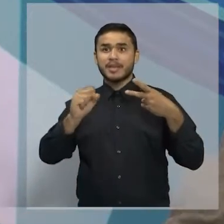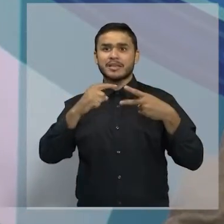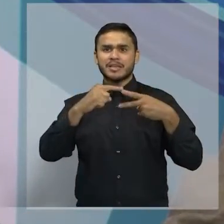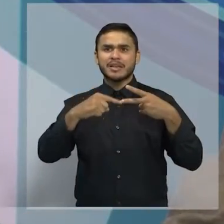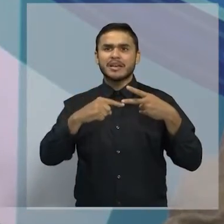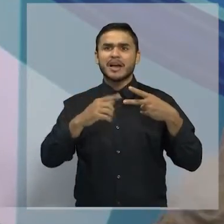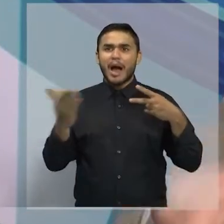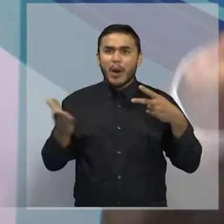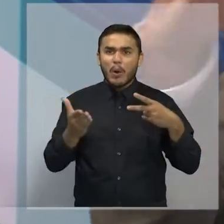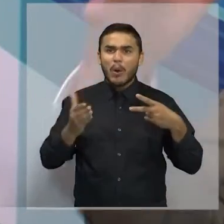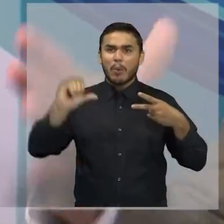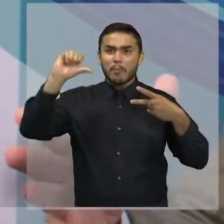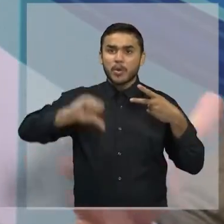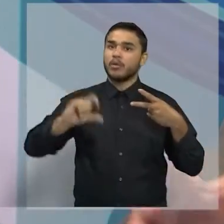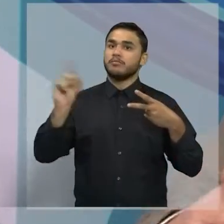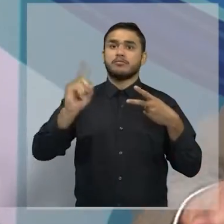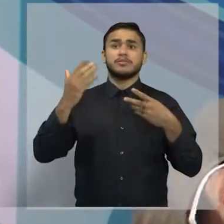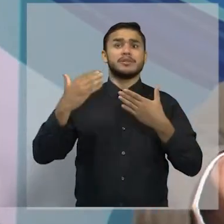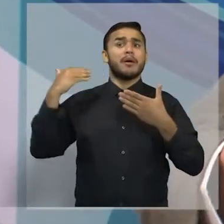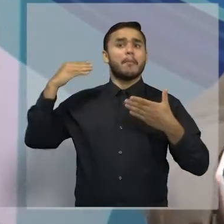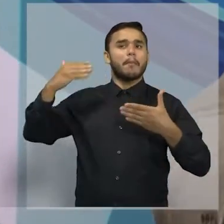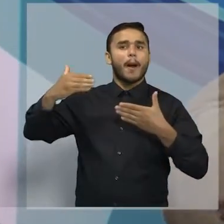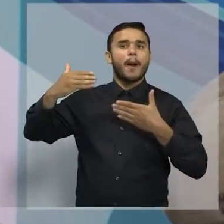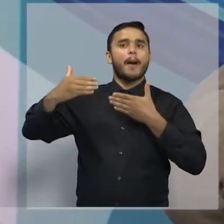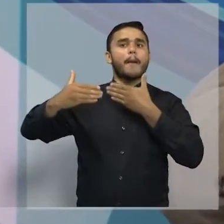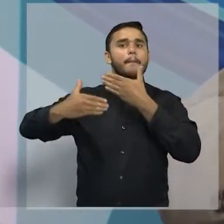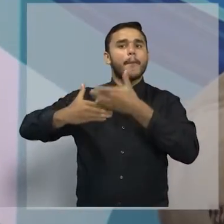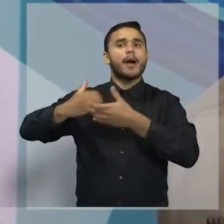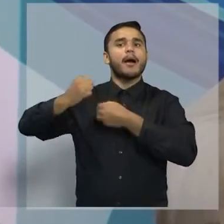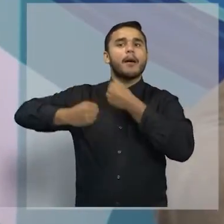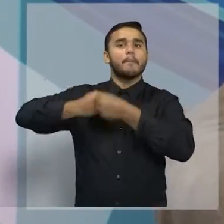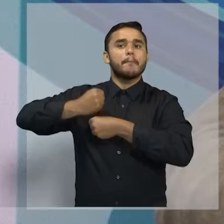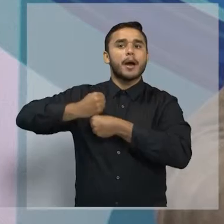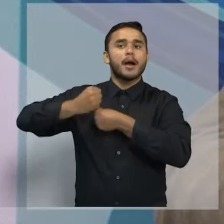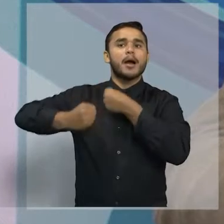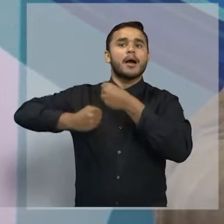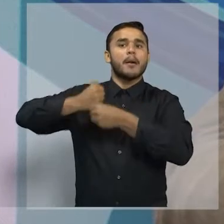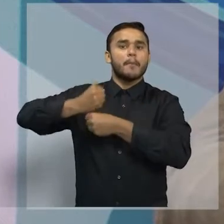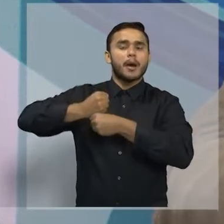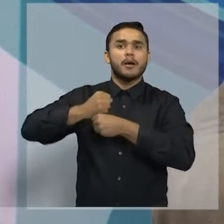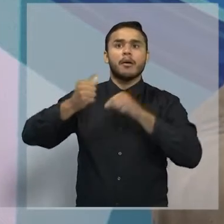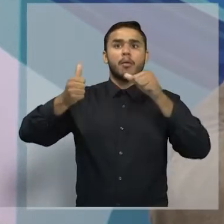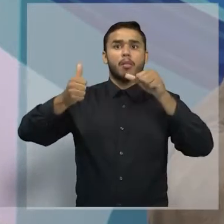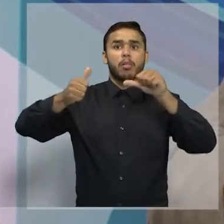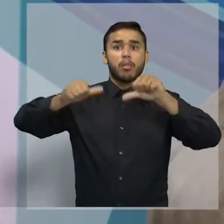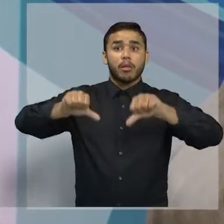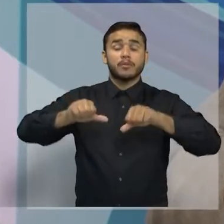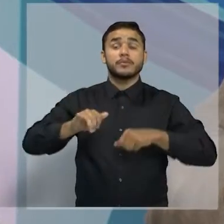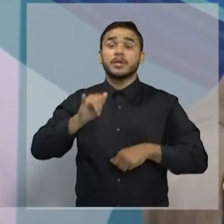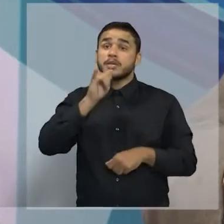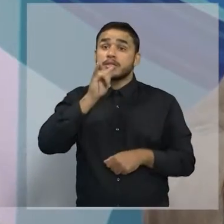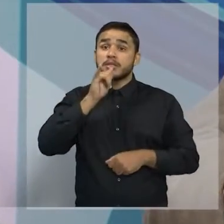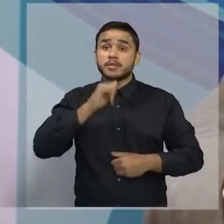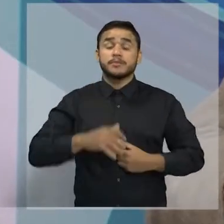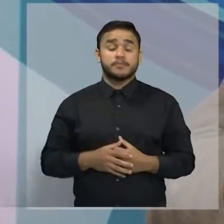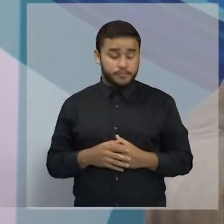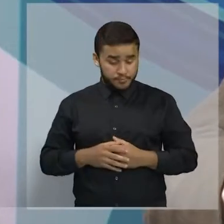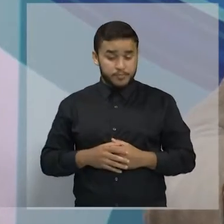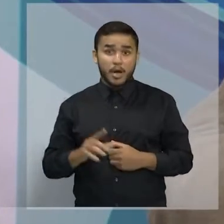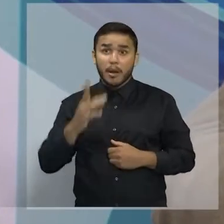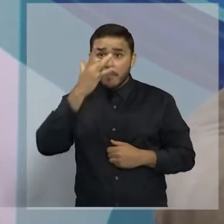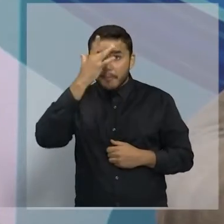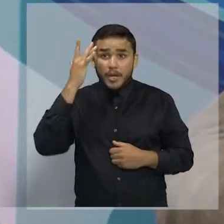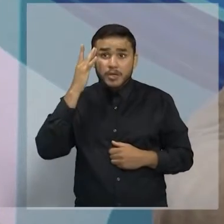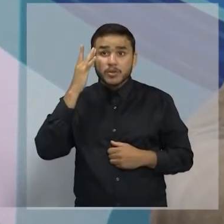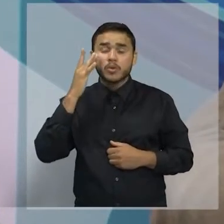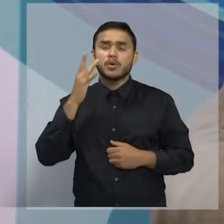tomou um tamanho. Por quê? Porque, primeiro, a taxa de natalidade, ela vem se reduzindo.